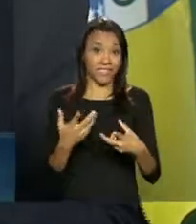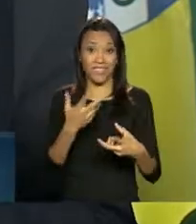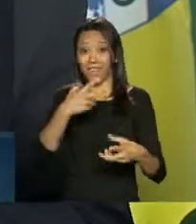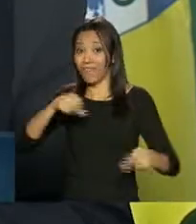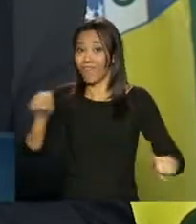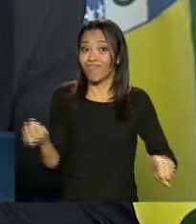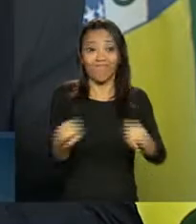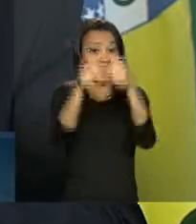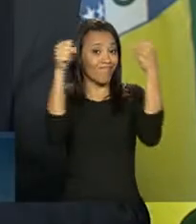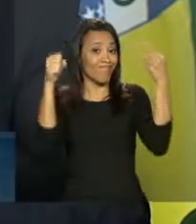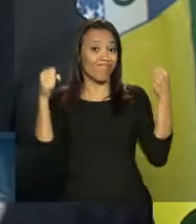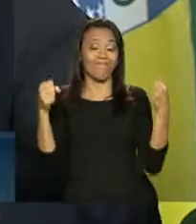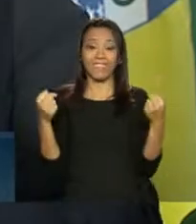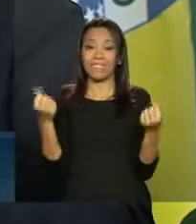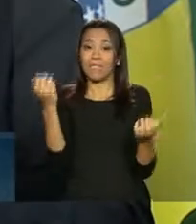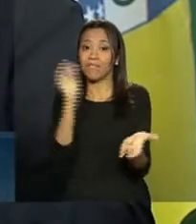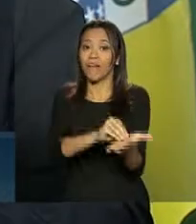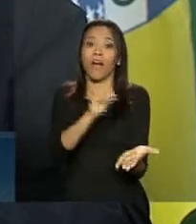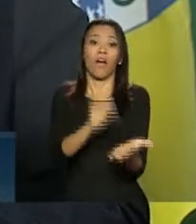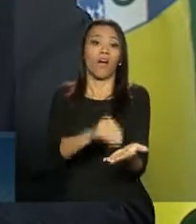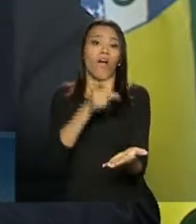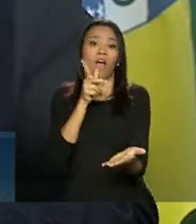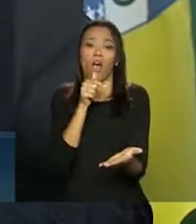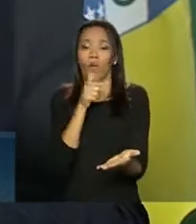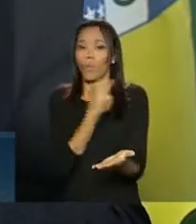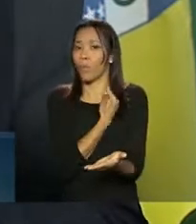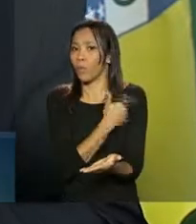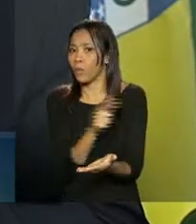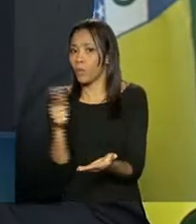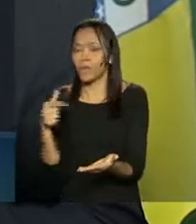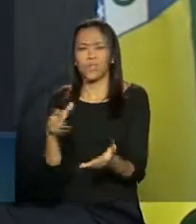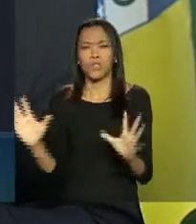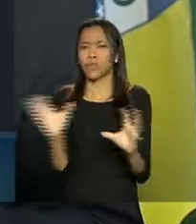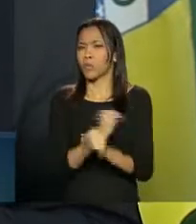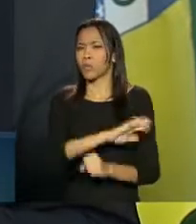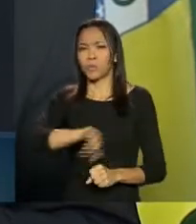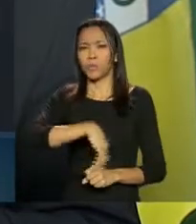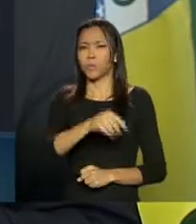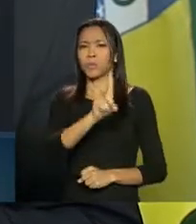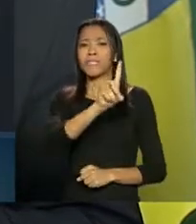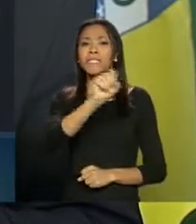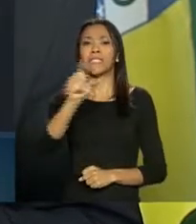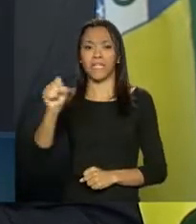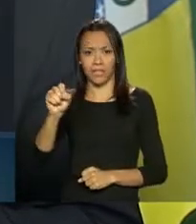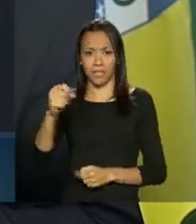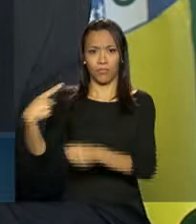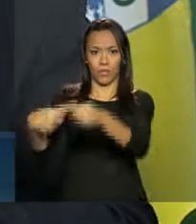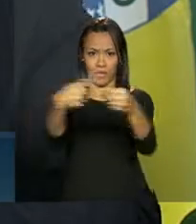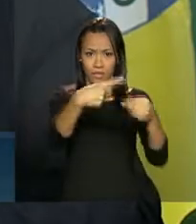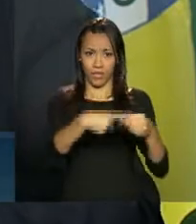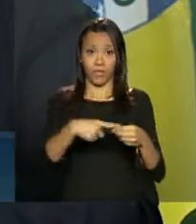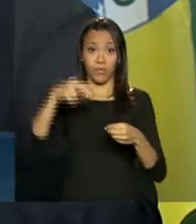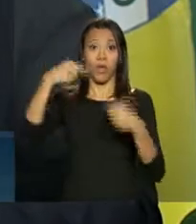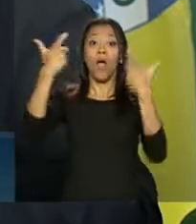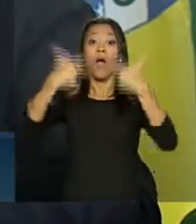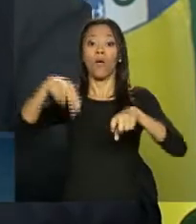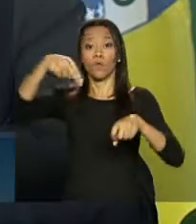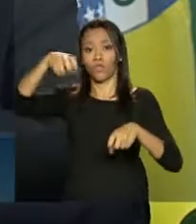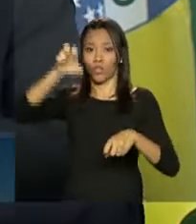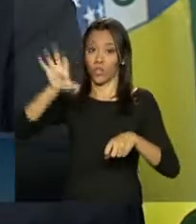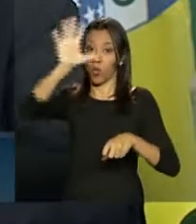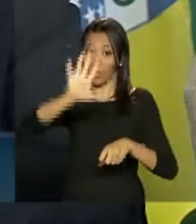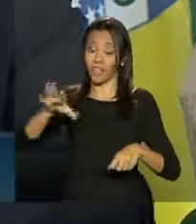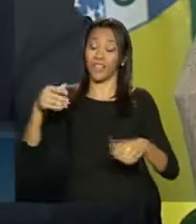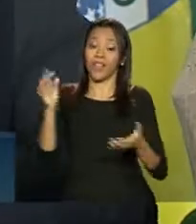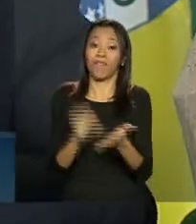o que já estão em colapso são cerca de 100 municípios nessa situação na região Nordeste é